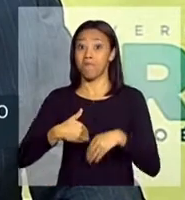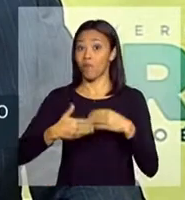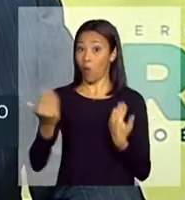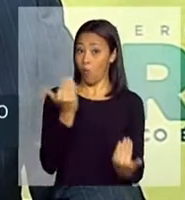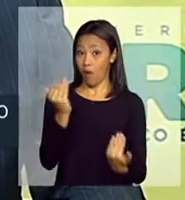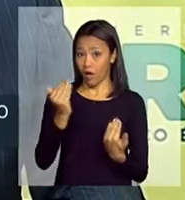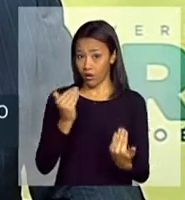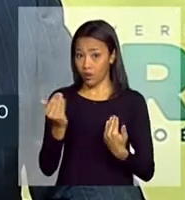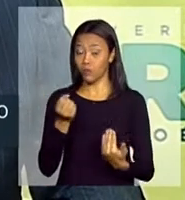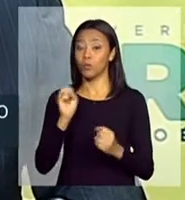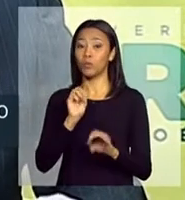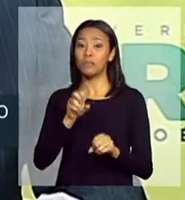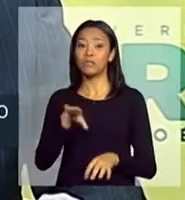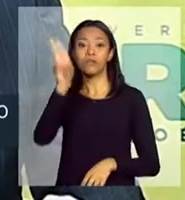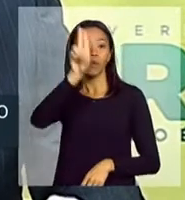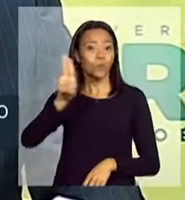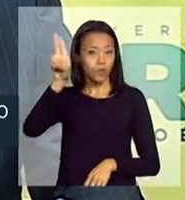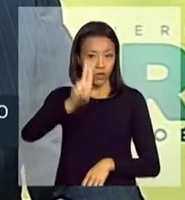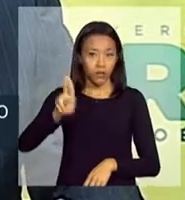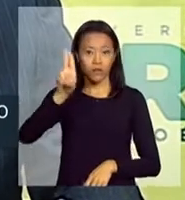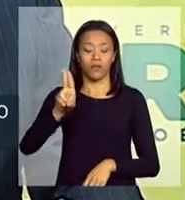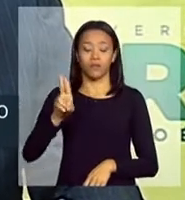superou é proporcionalmente